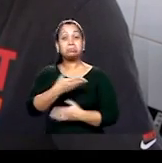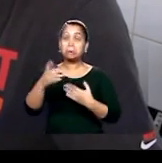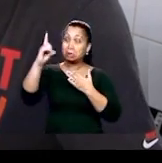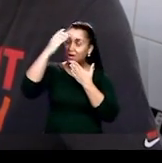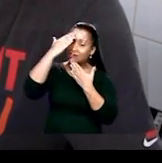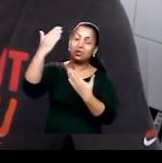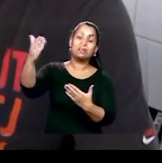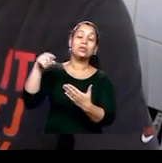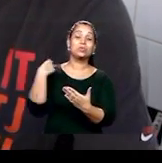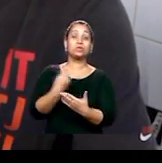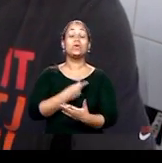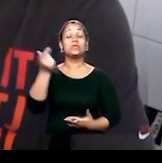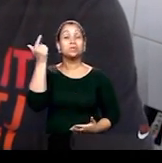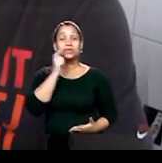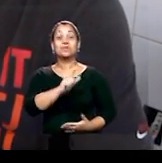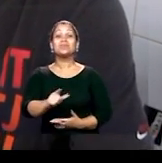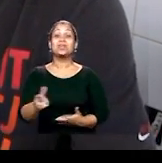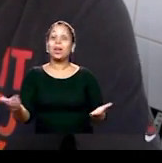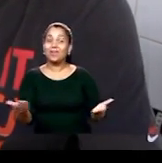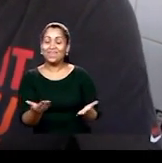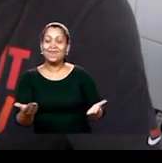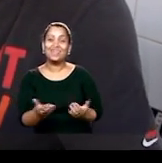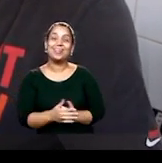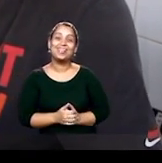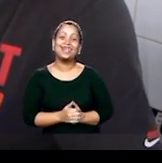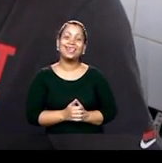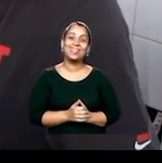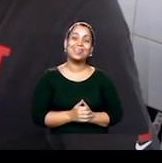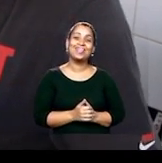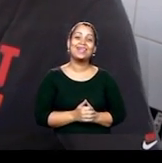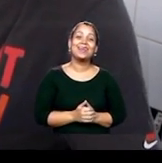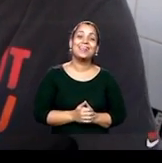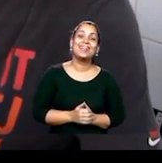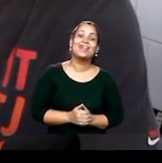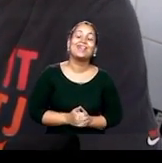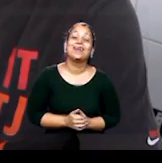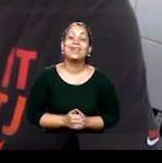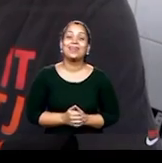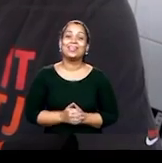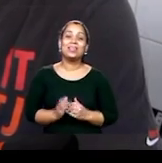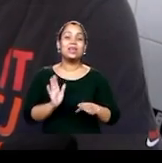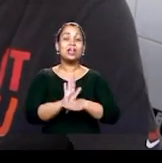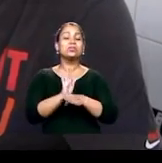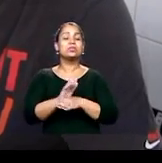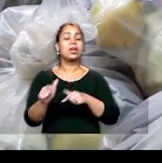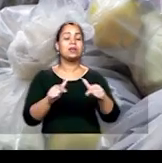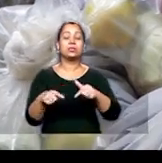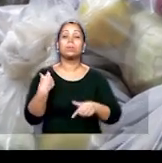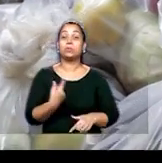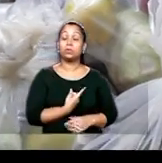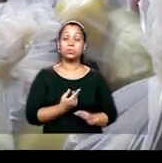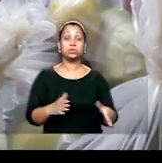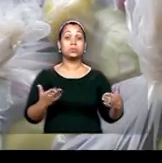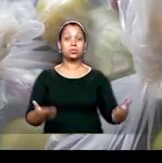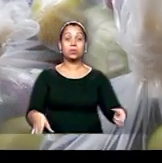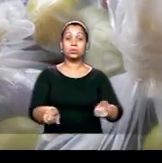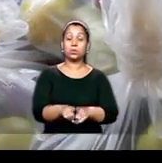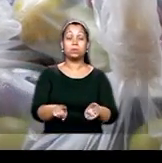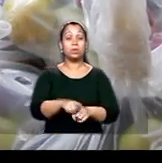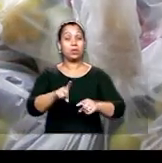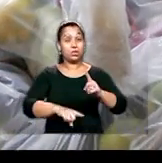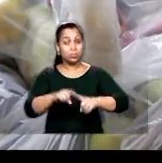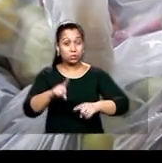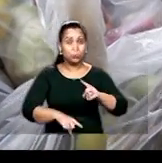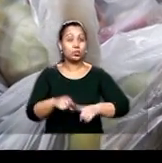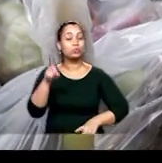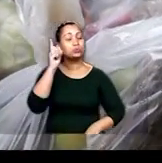está sendo autossuficiente agora, quase. Vamos bancar todo esse trabalho nosso. Além dos produtos